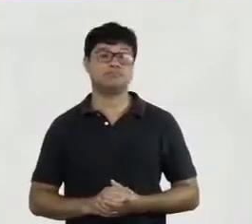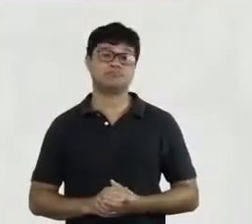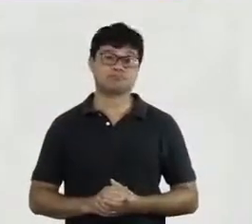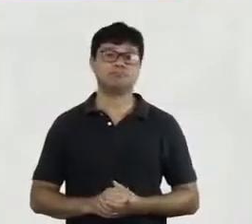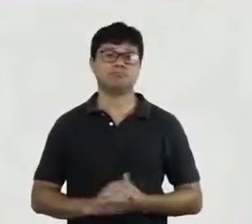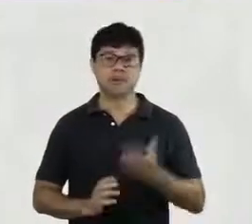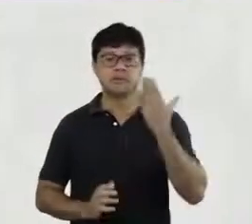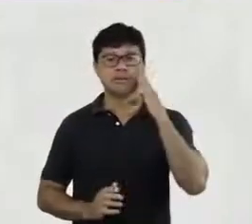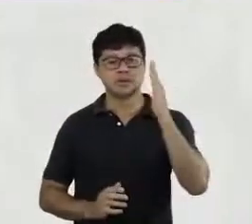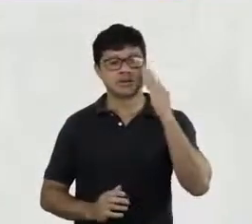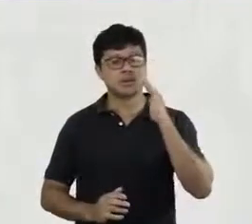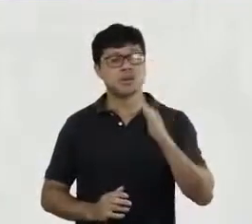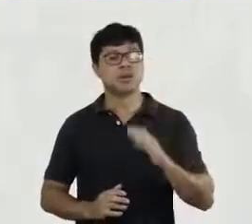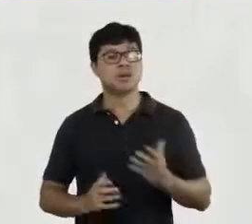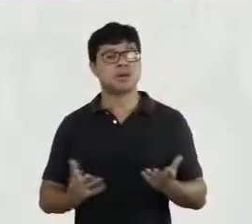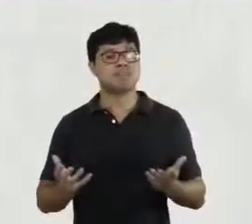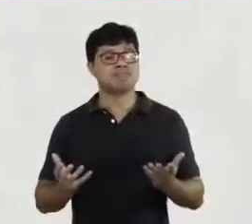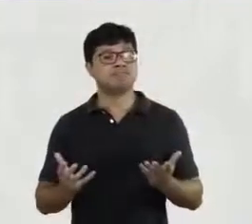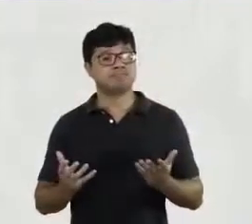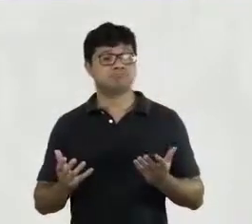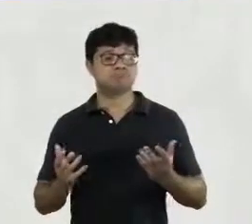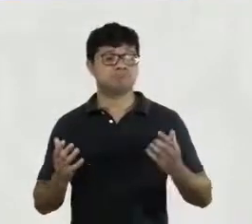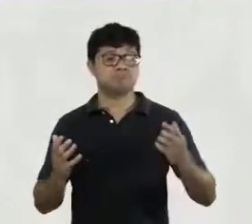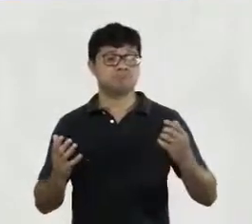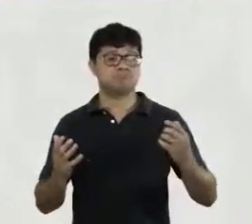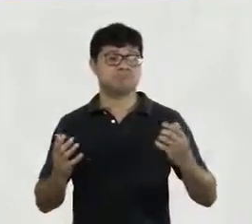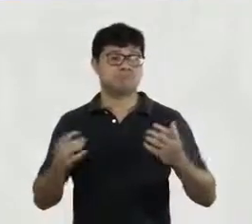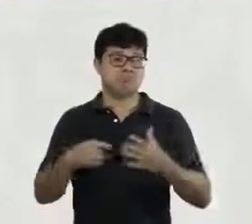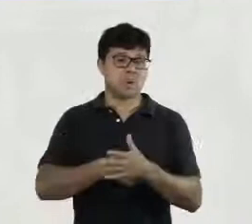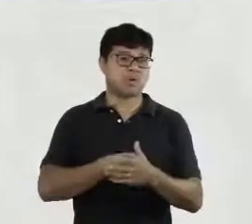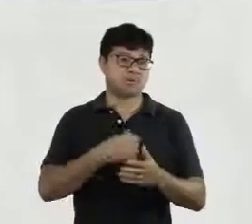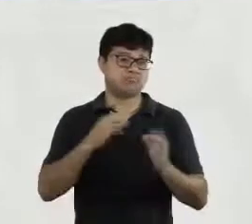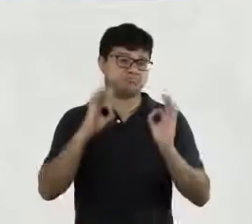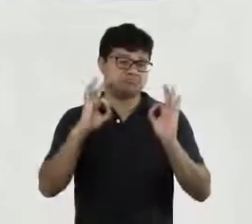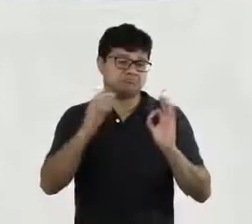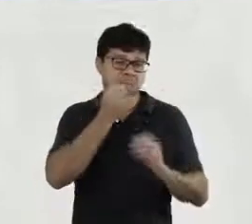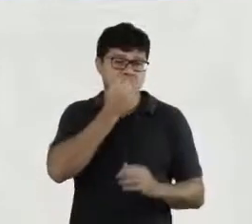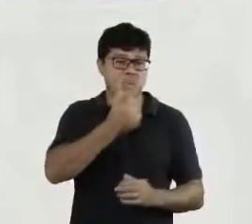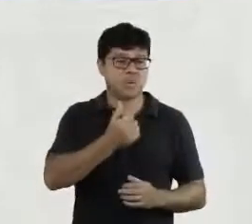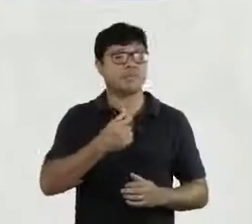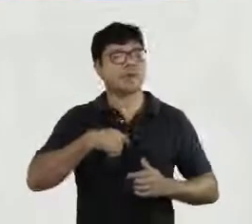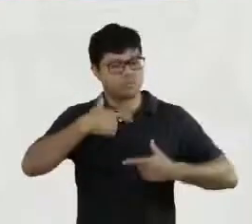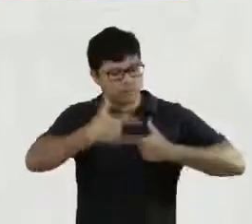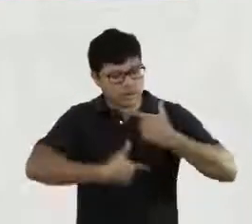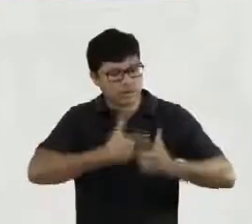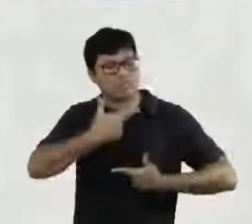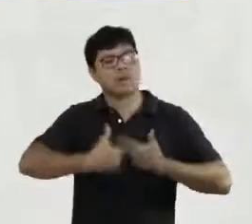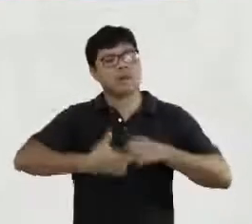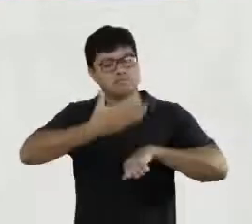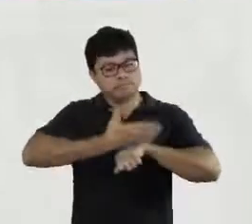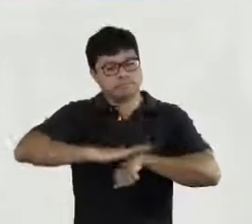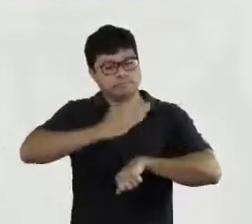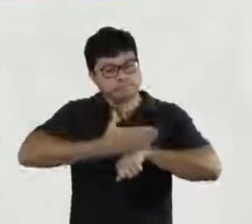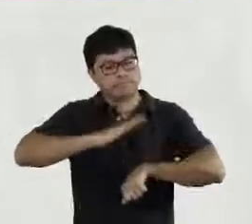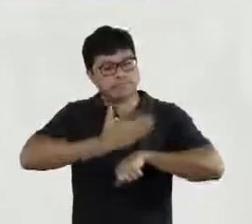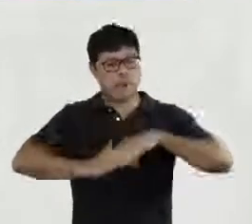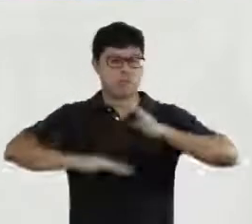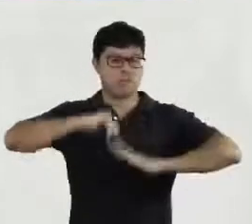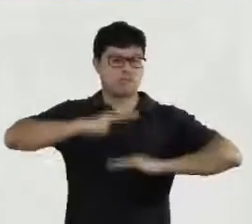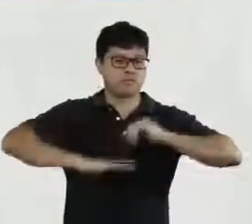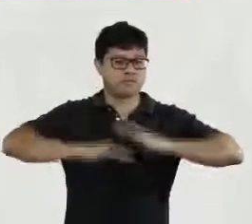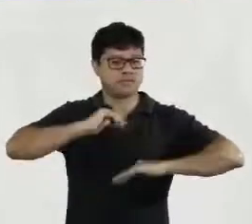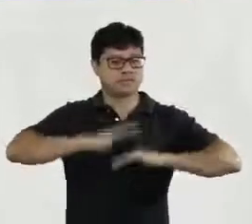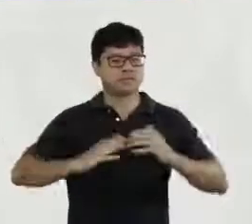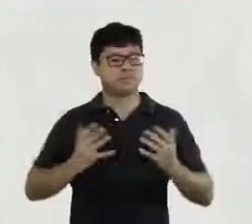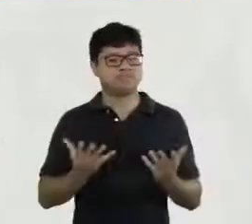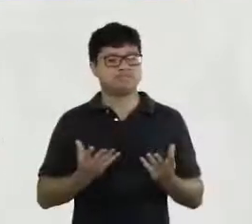Eu entendo. É uma boa pergunta. É um trabalho, um exercício, né, de profissão,